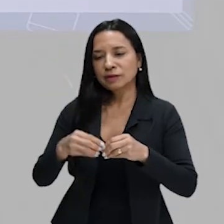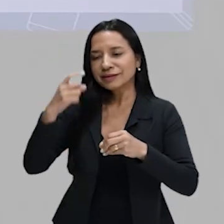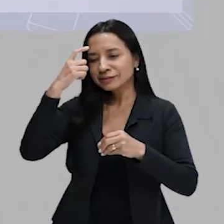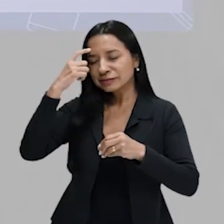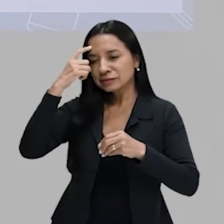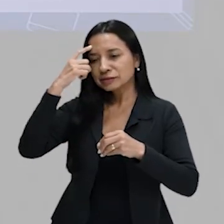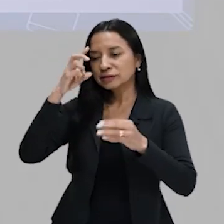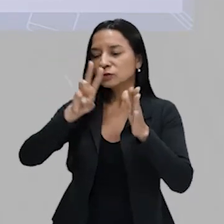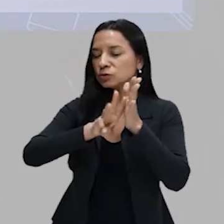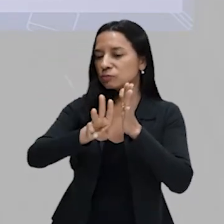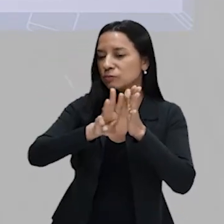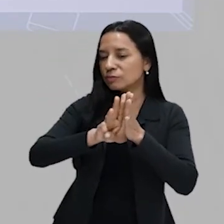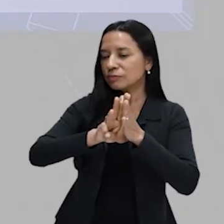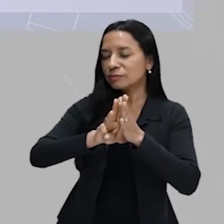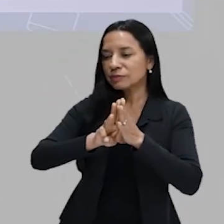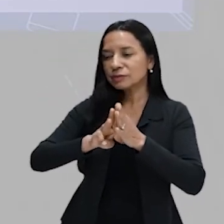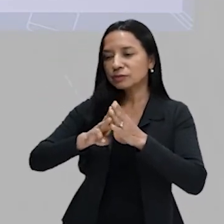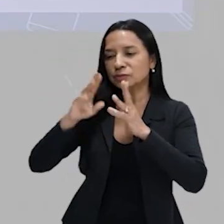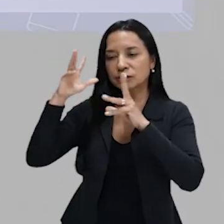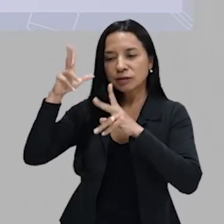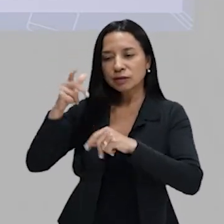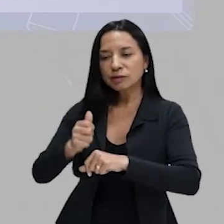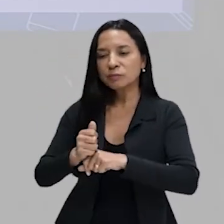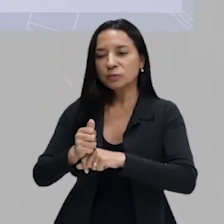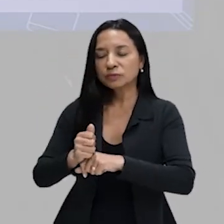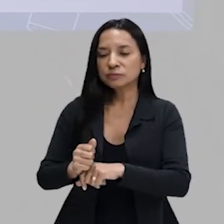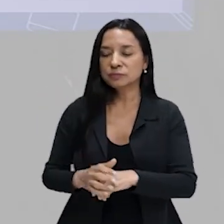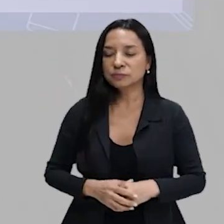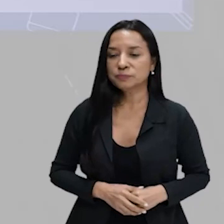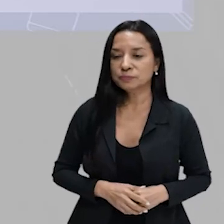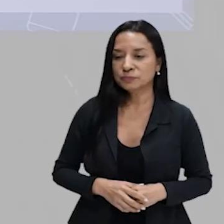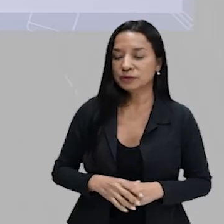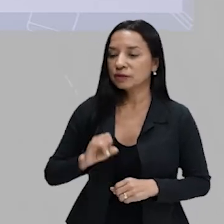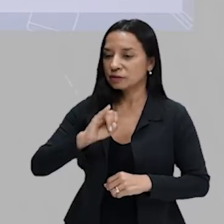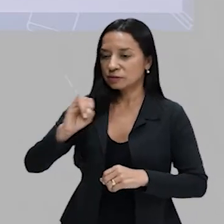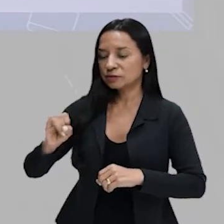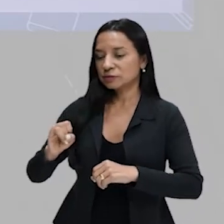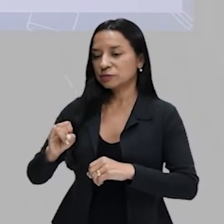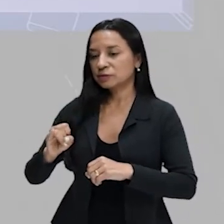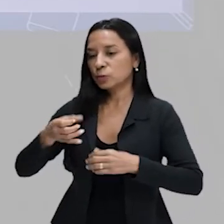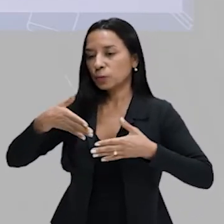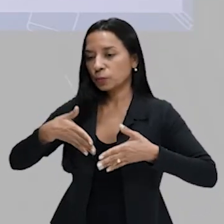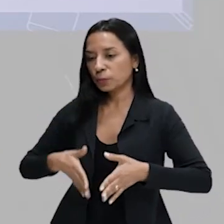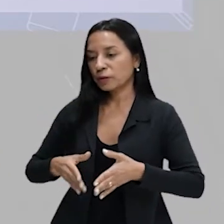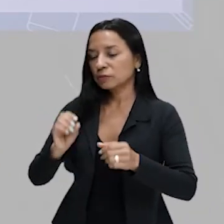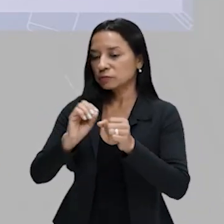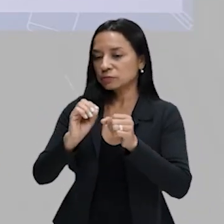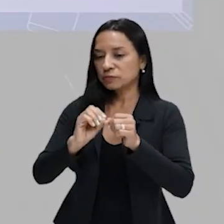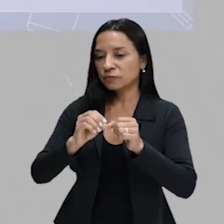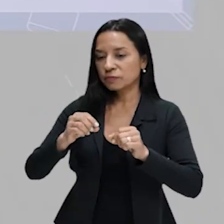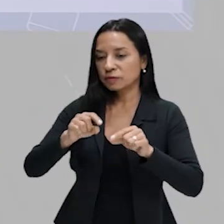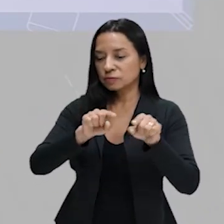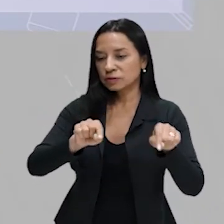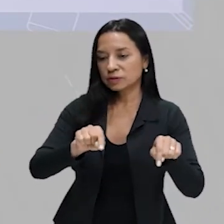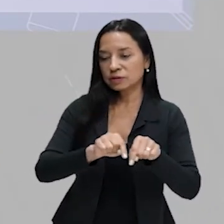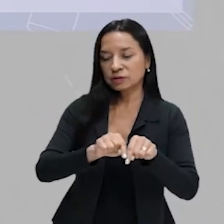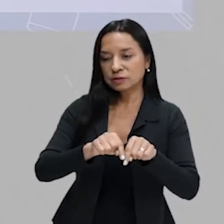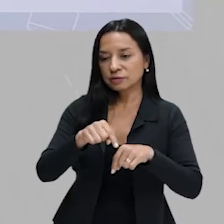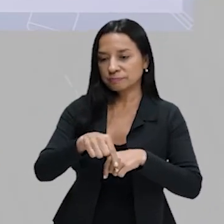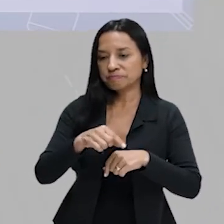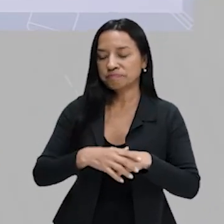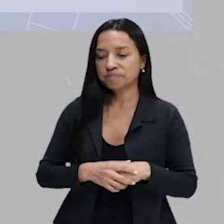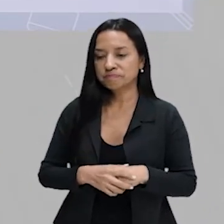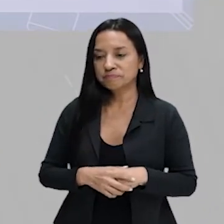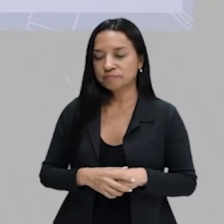hipotético dedutivo. Qual foi a dedução dele? Se os partos realizados na ala dos médicos ocorrer com